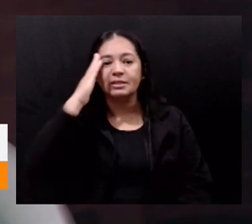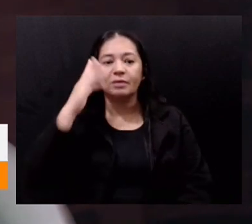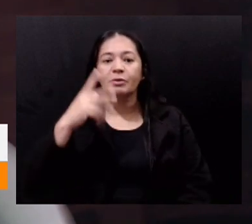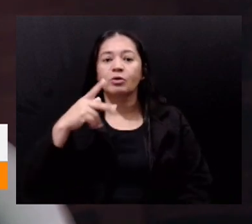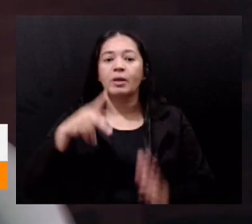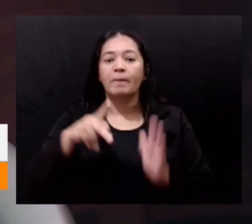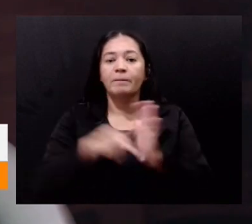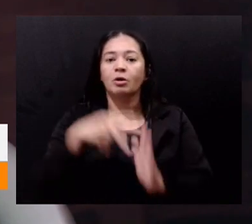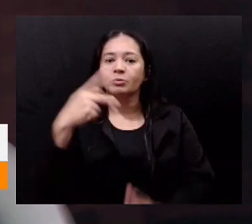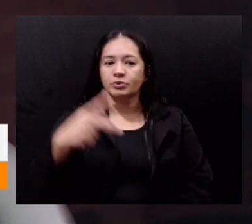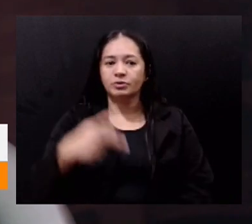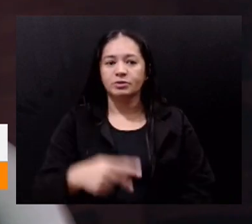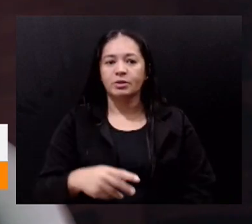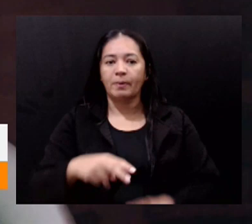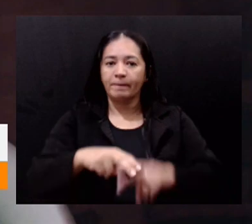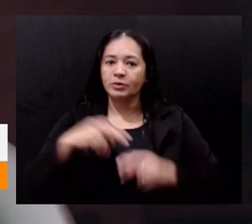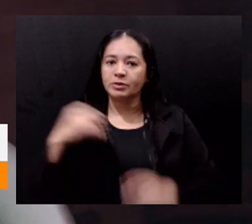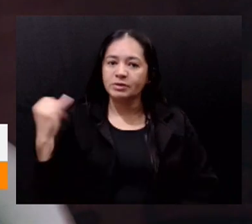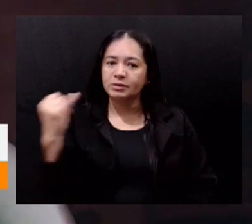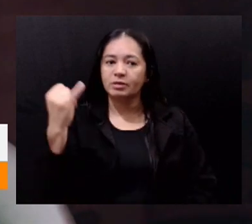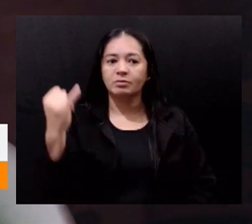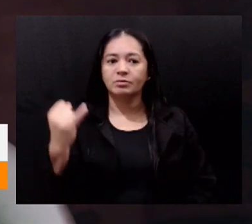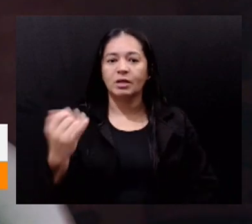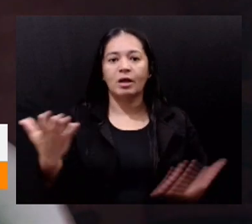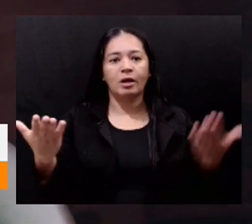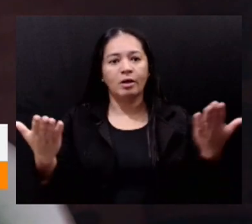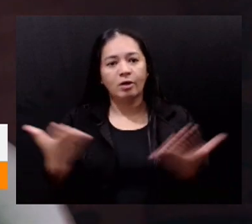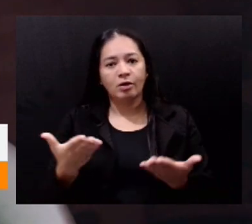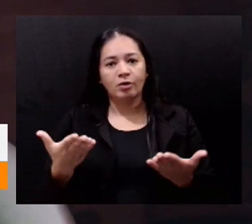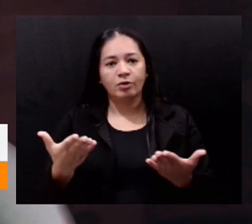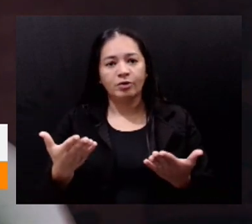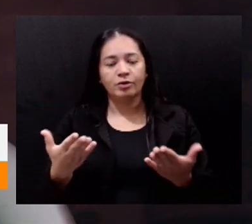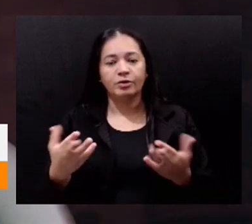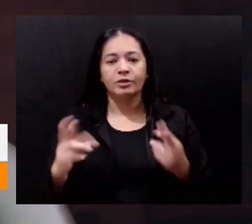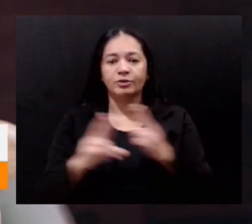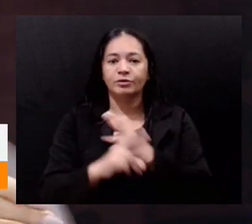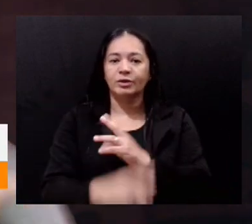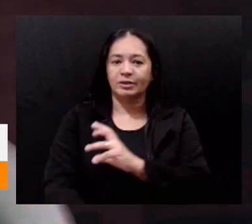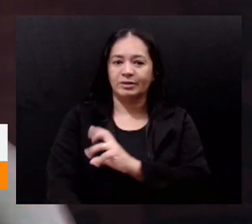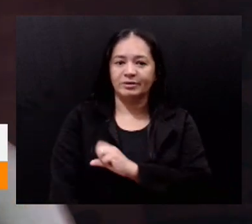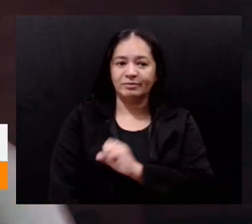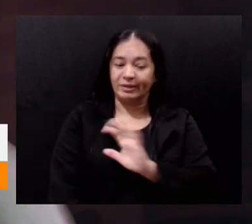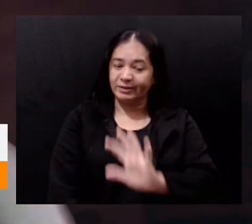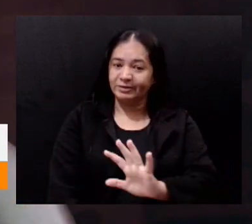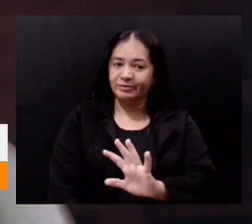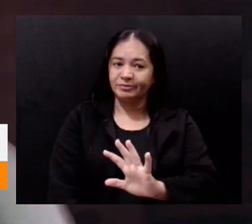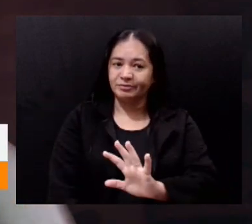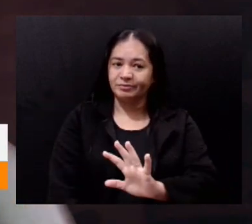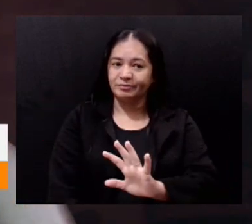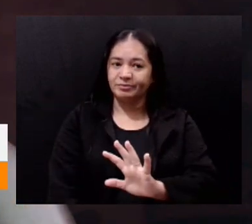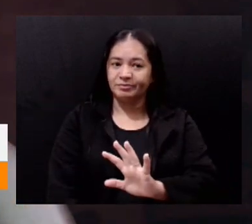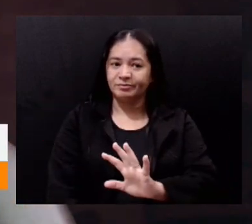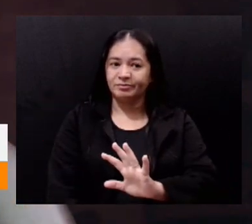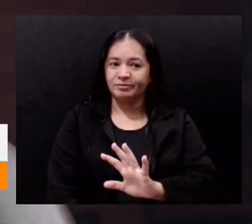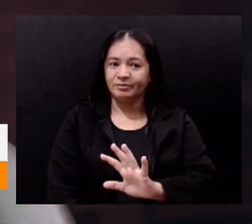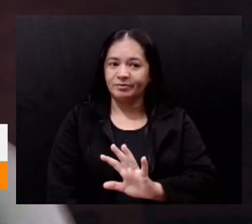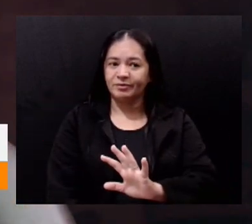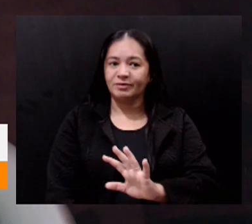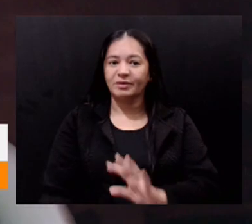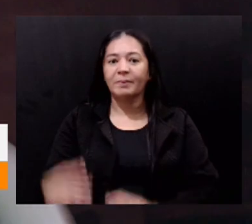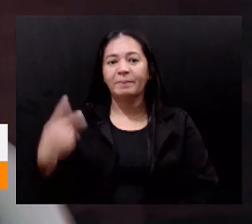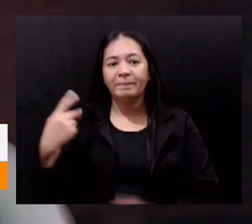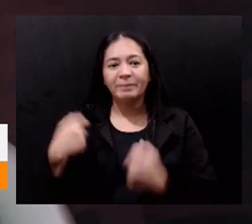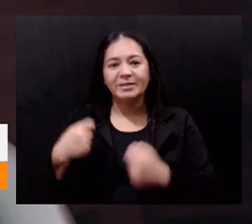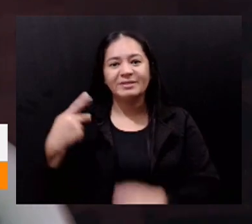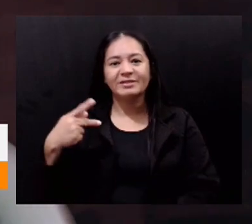importante. Agora, num relacionamento amoroso, é aí. Você tem que ser seu melhor amigo. Não tem como.